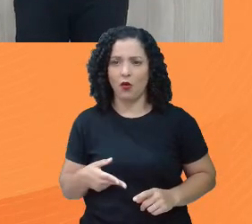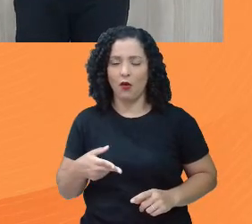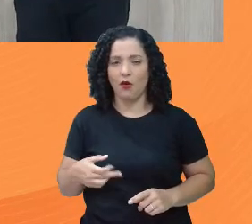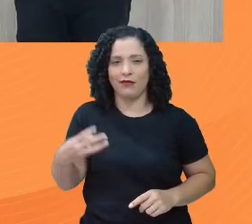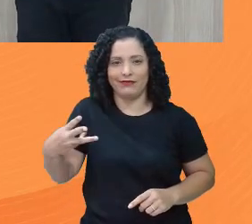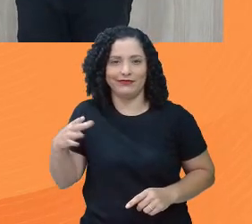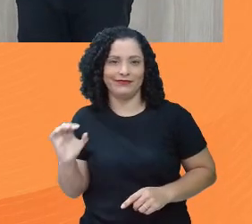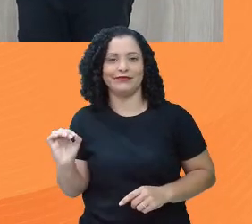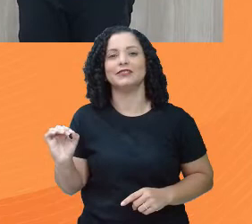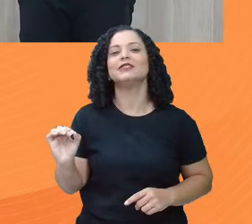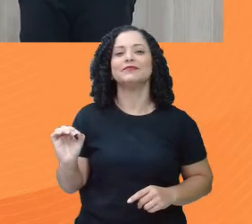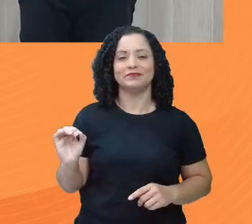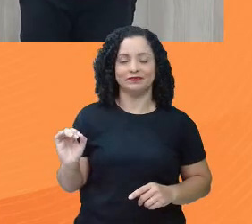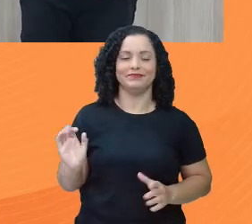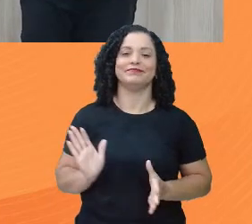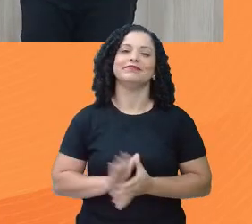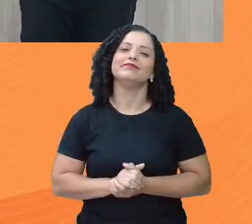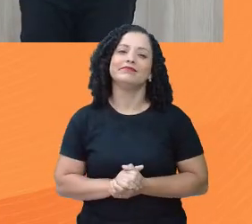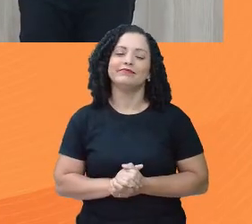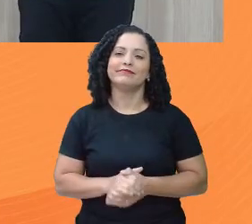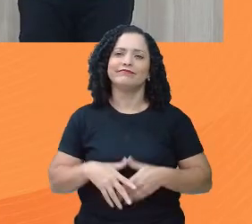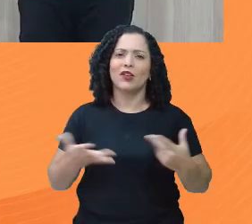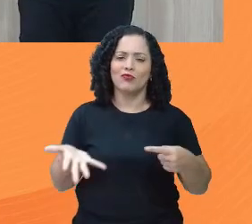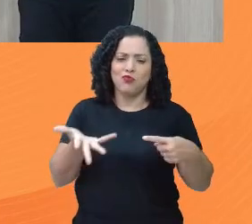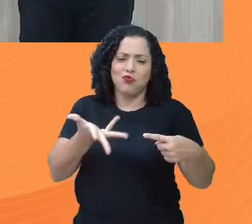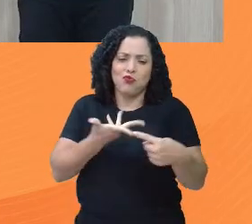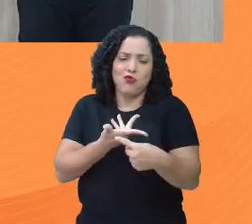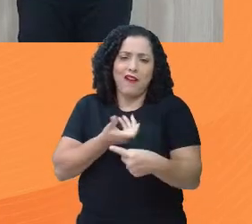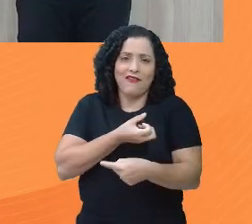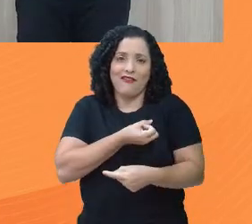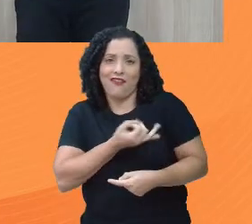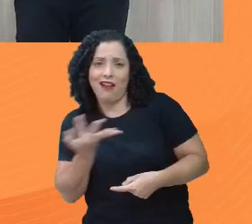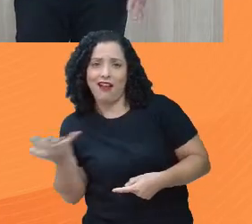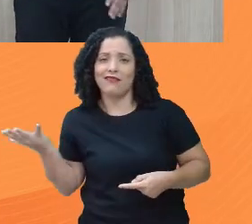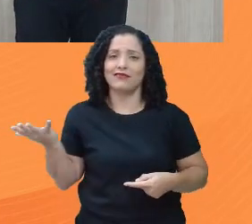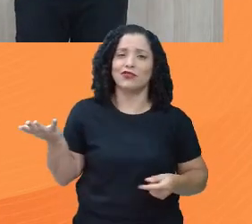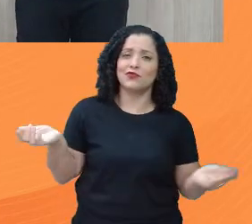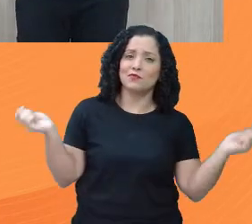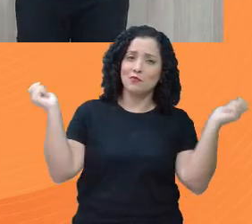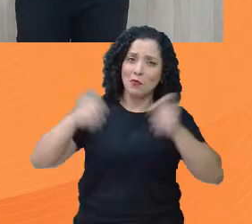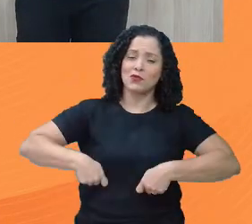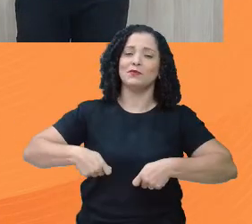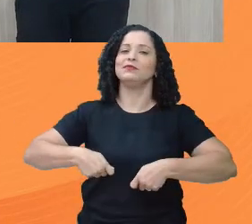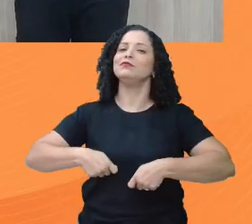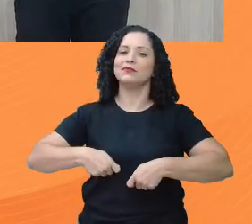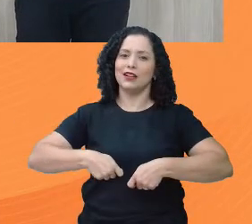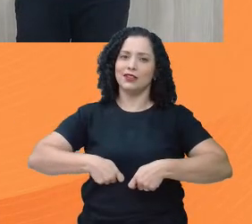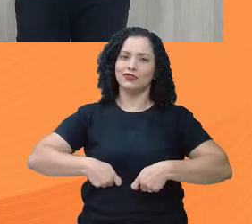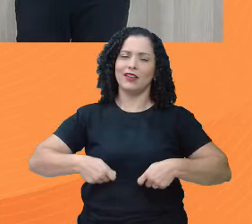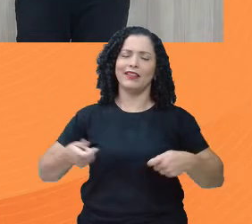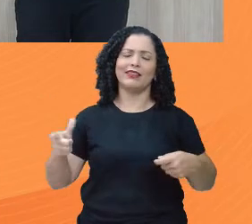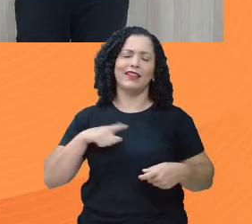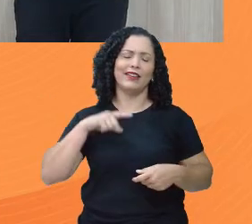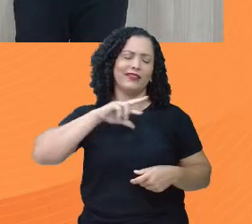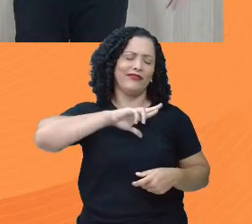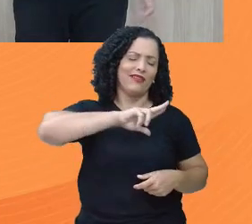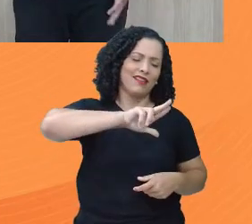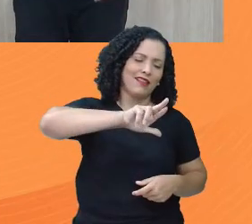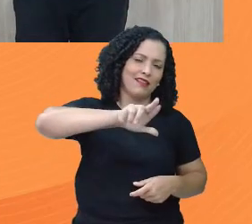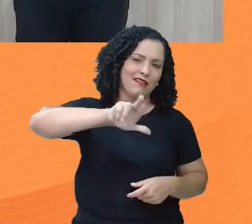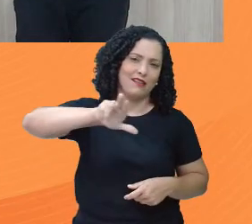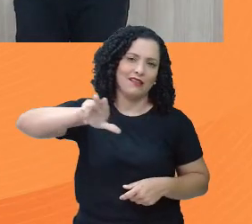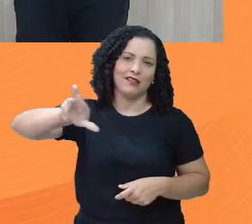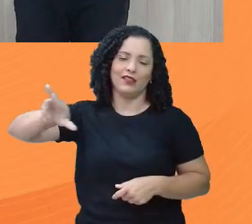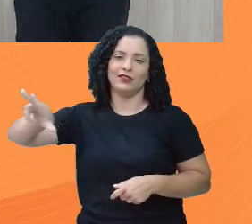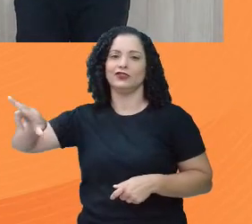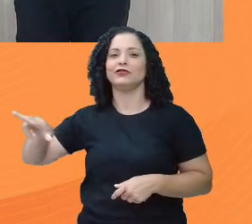mais 10 é igual a 30. Então, se você quiser continuar isso aí, você vai encontrar infinitas soluções